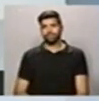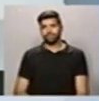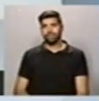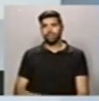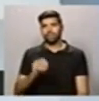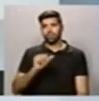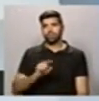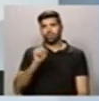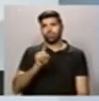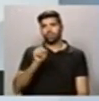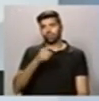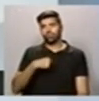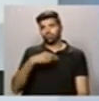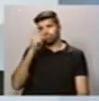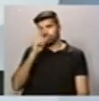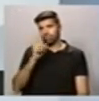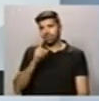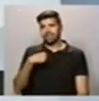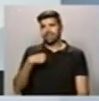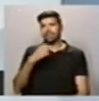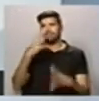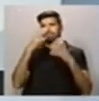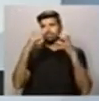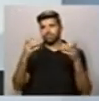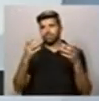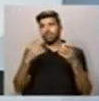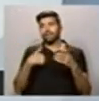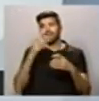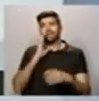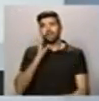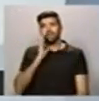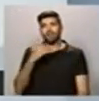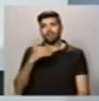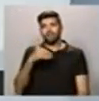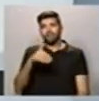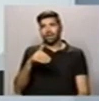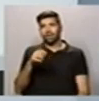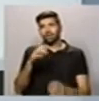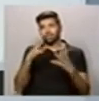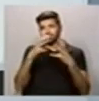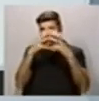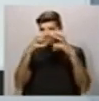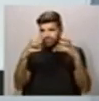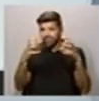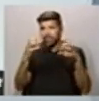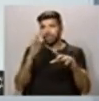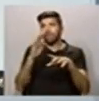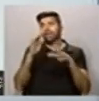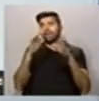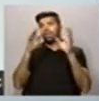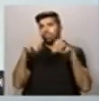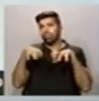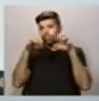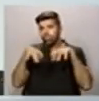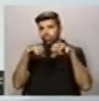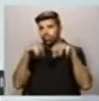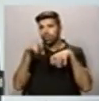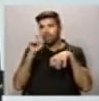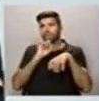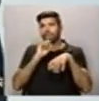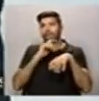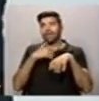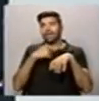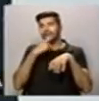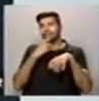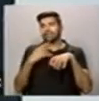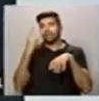Para a região norte, um dia com período de céu muito nublado, para a tarde vai se tornar mesmo geralmente muito nublado, com a ocorrência de aguaceiros que acima